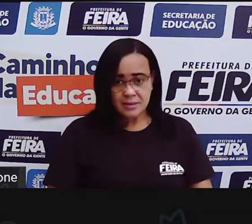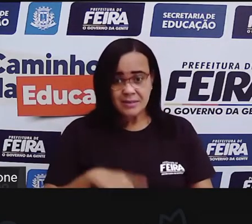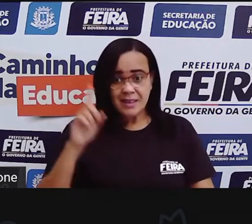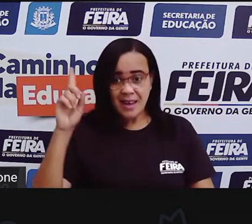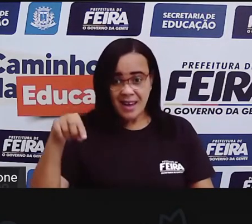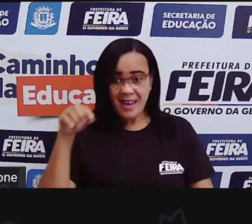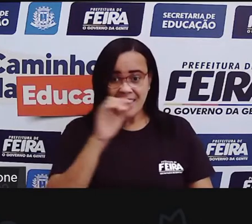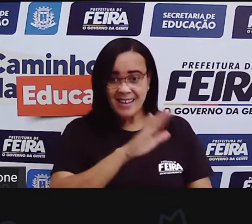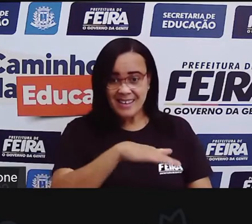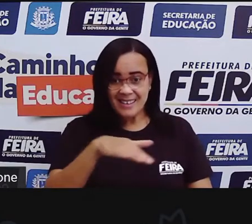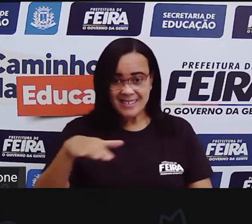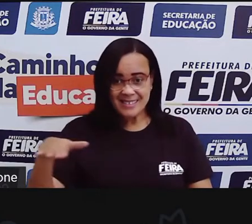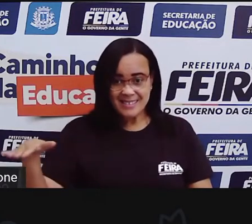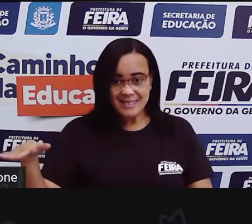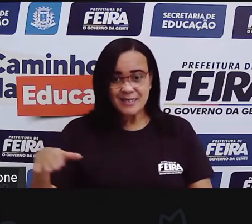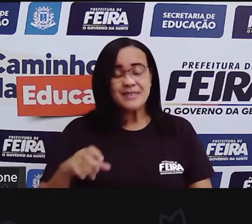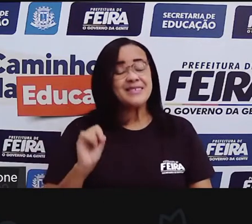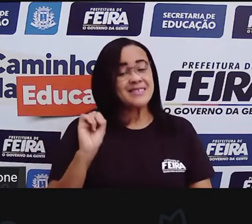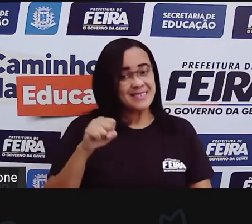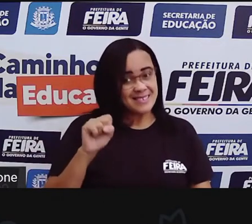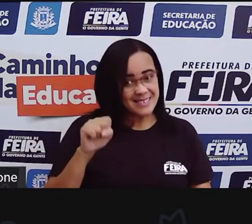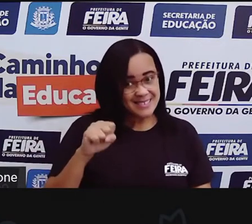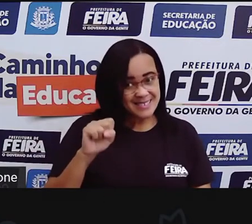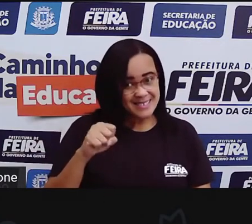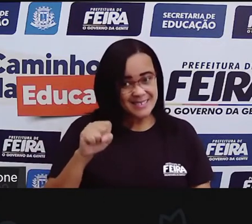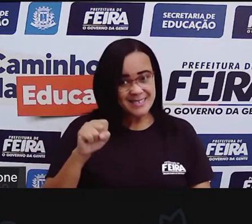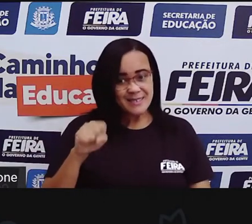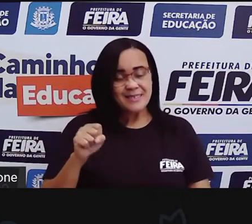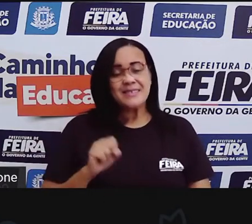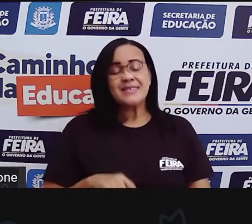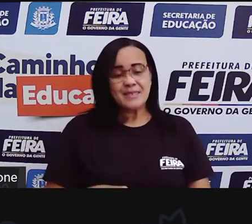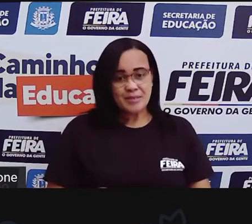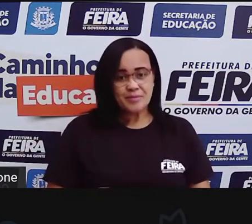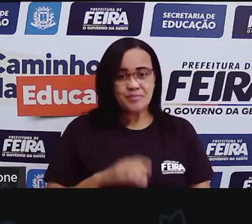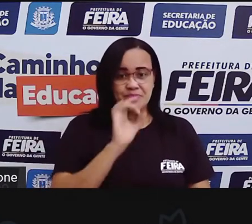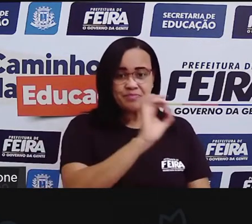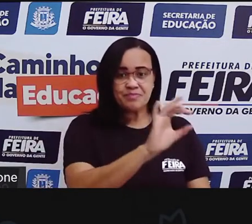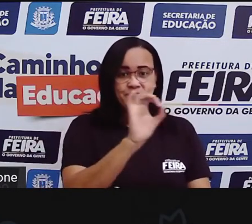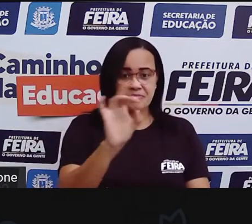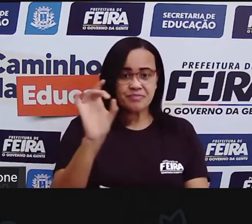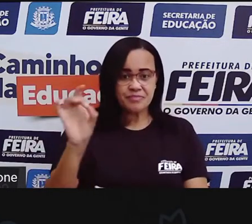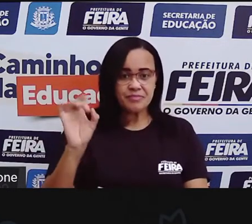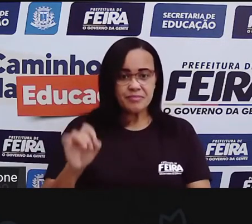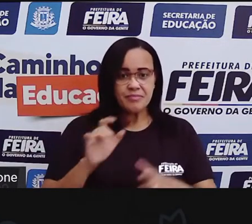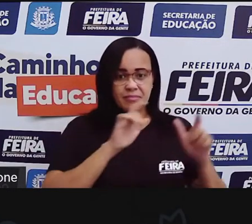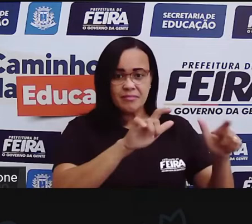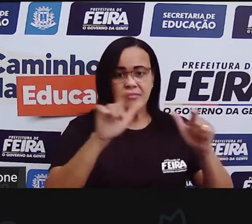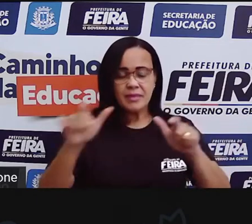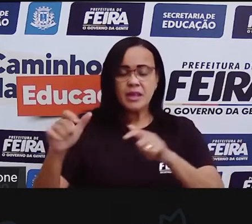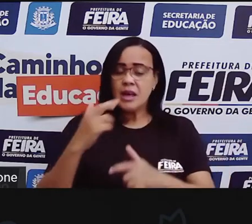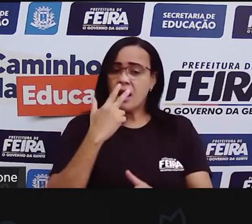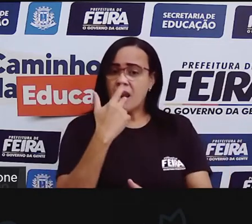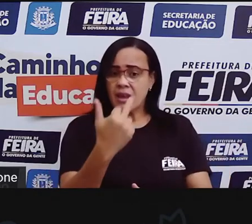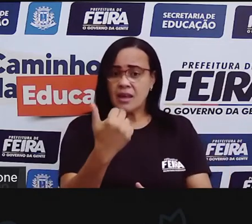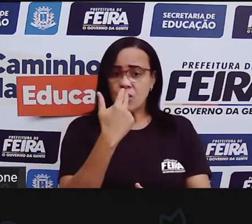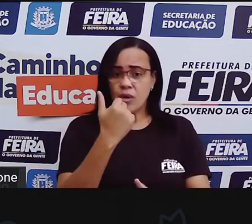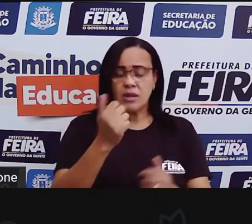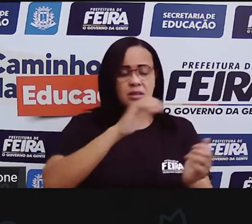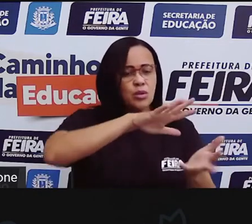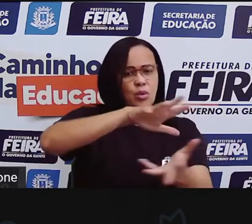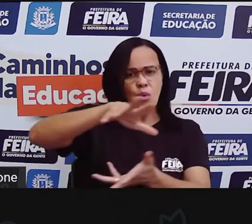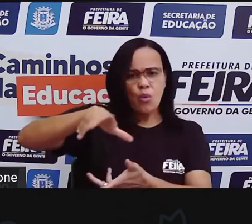meninada, isso mesmo. Isso, cada lugar do mundo, as pessoas falam uma língua